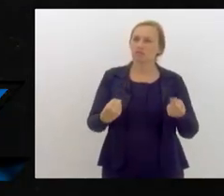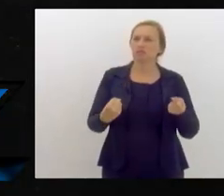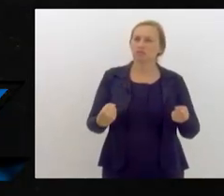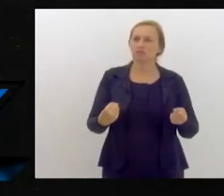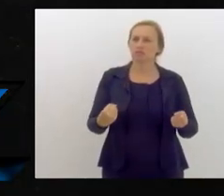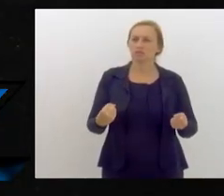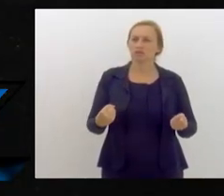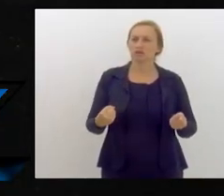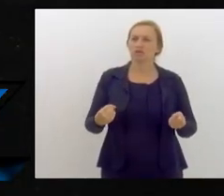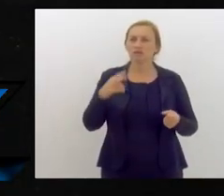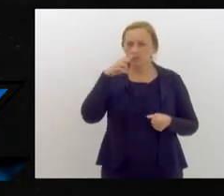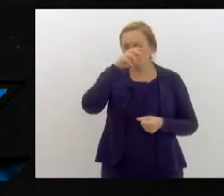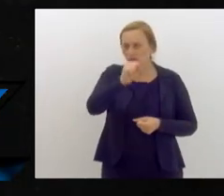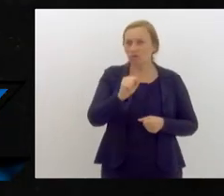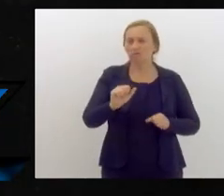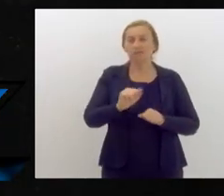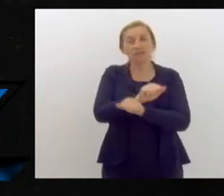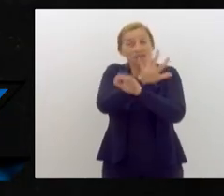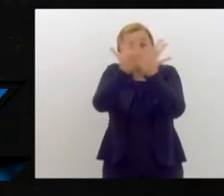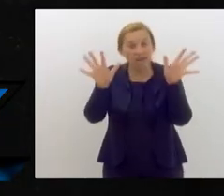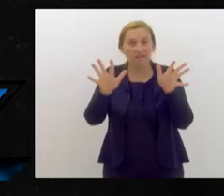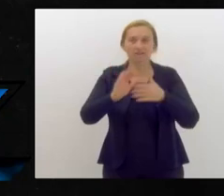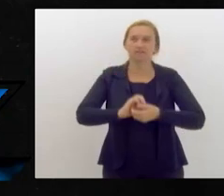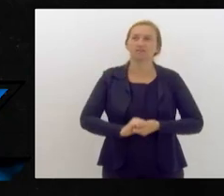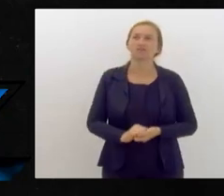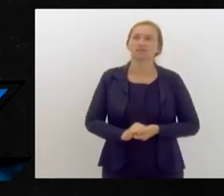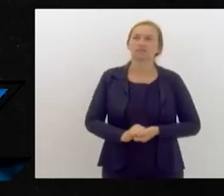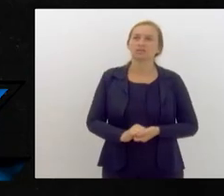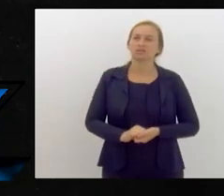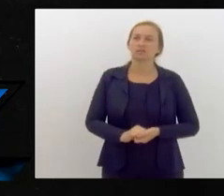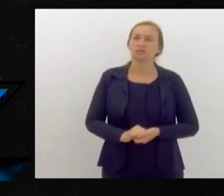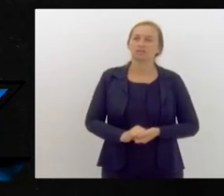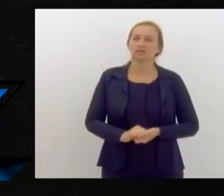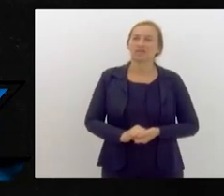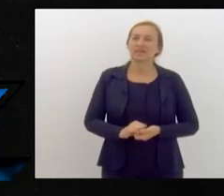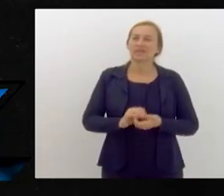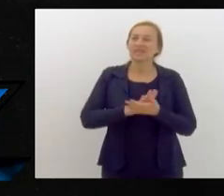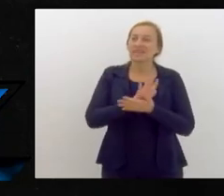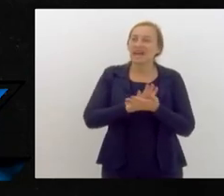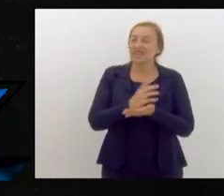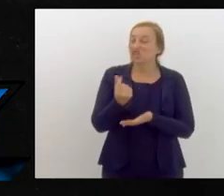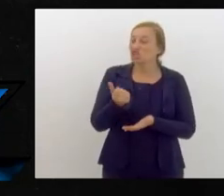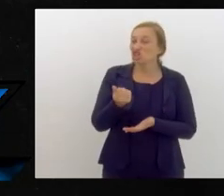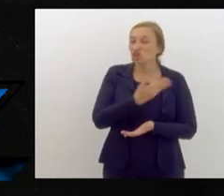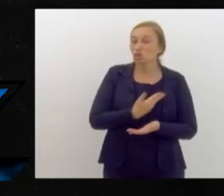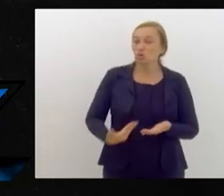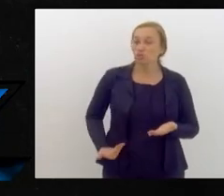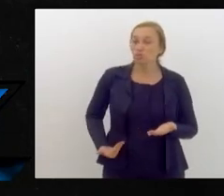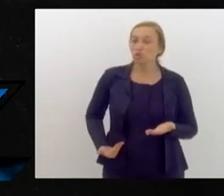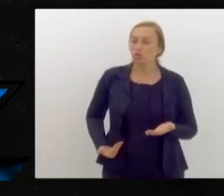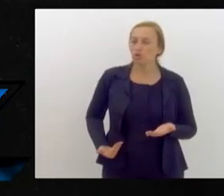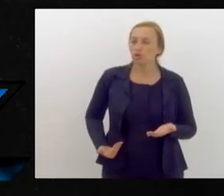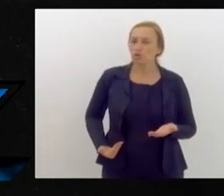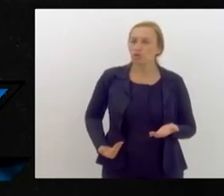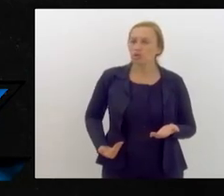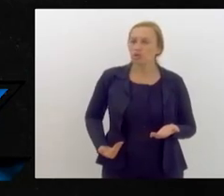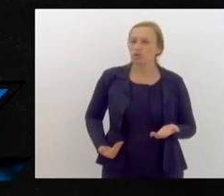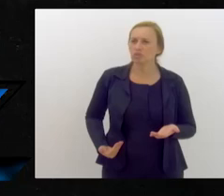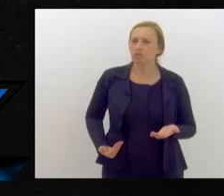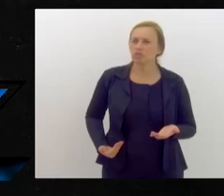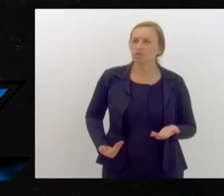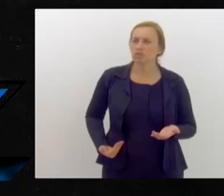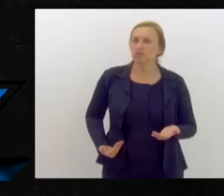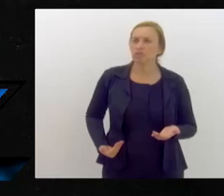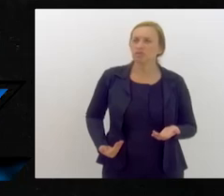para que haja transparência nenhum centavo do dinheiro público do contribuinte do Estado do Rio de